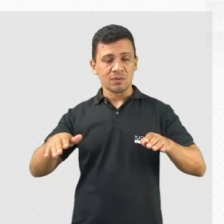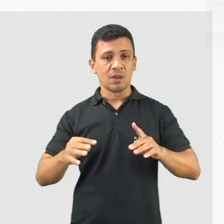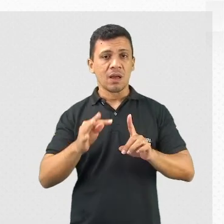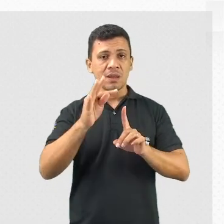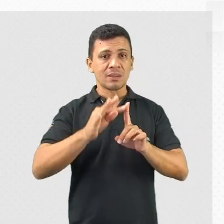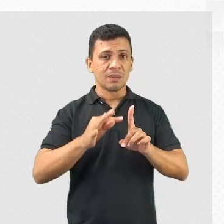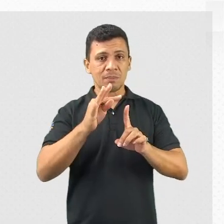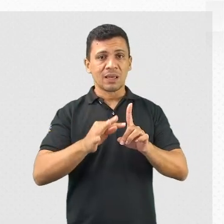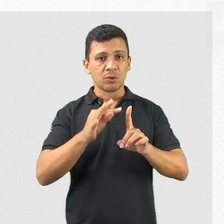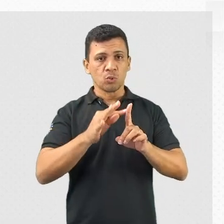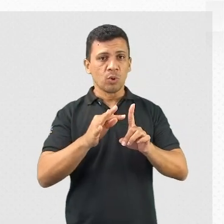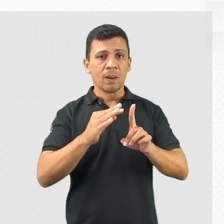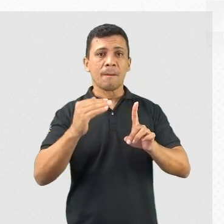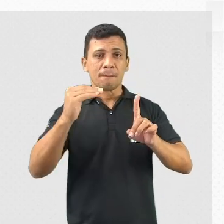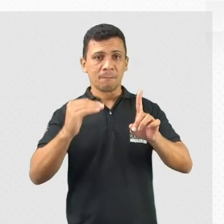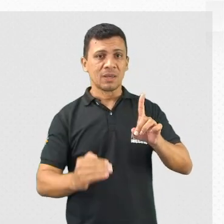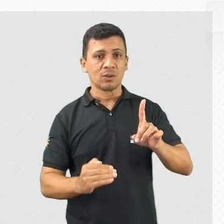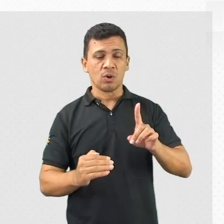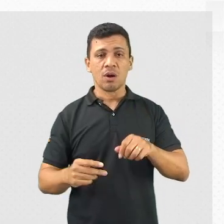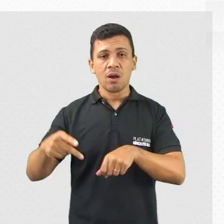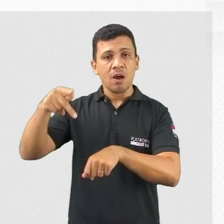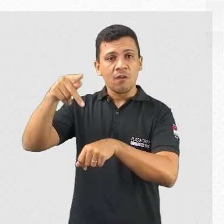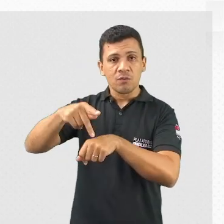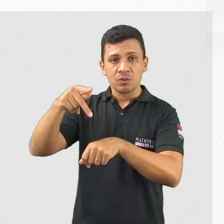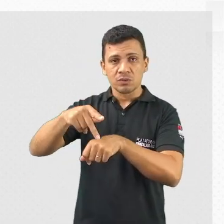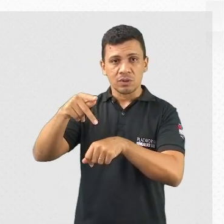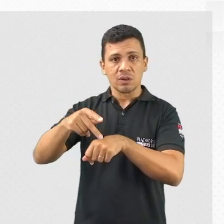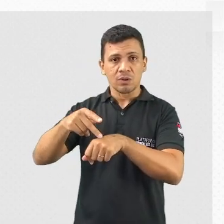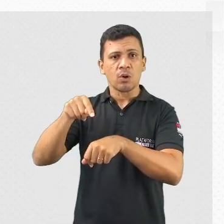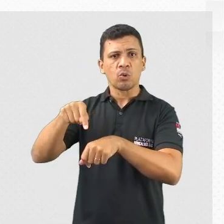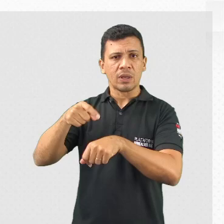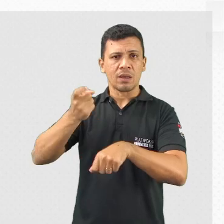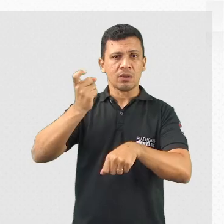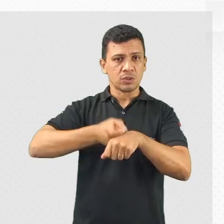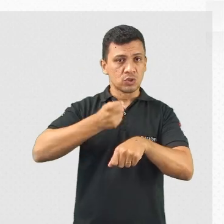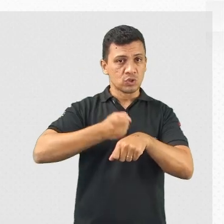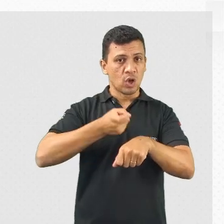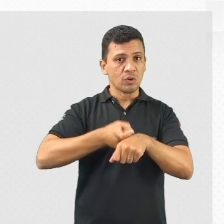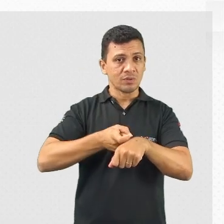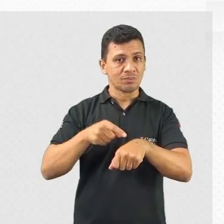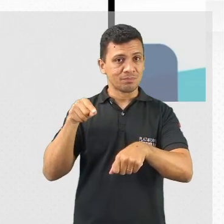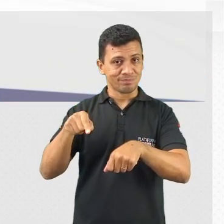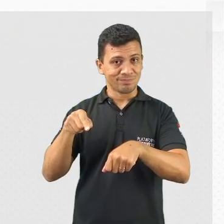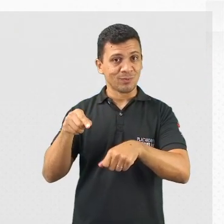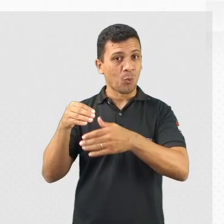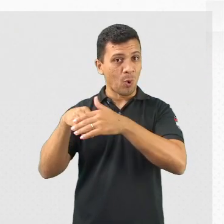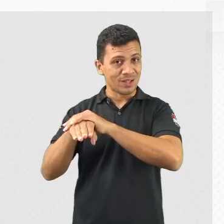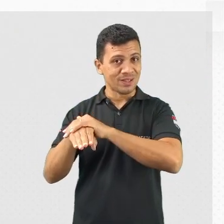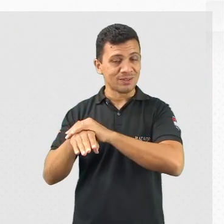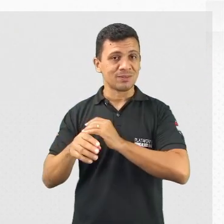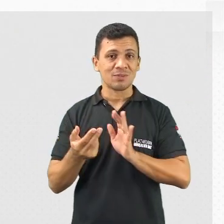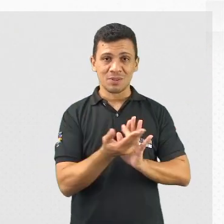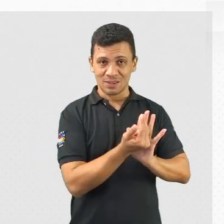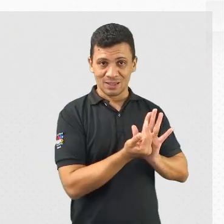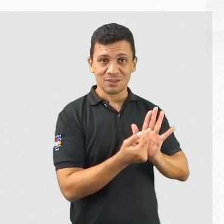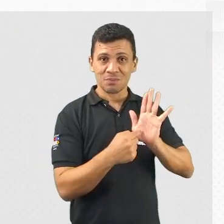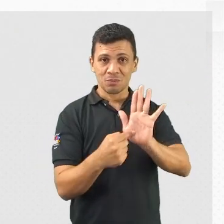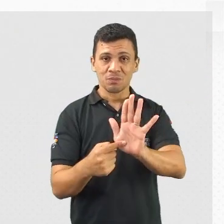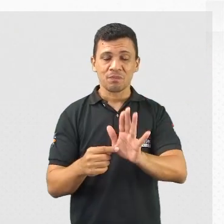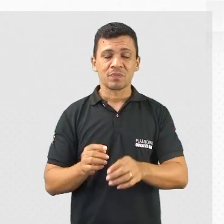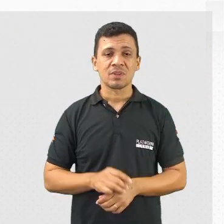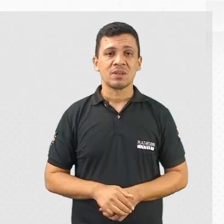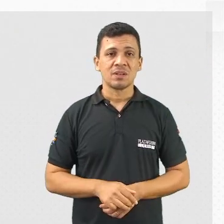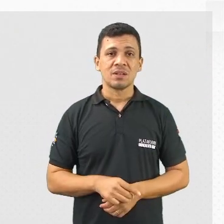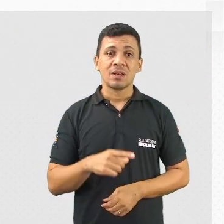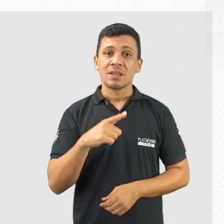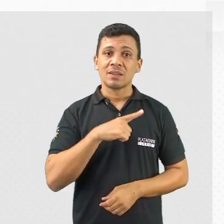Logo, as rochas tendem a ficar em seu estado sólido. Guarda isso, vou já te mostrar isso em desenho. E quanto